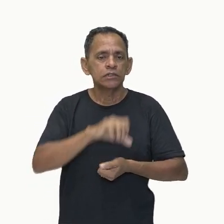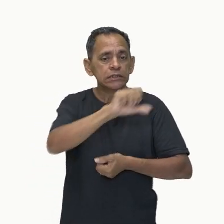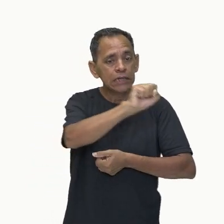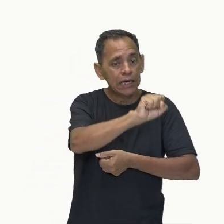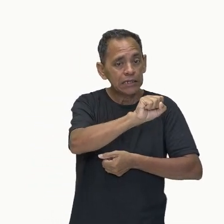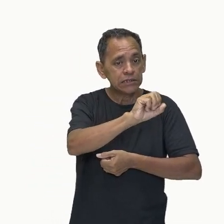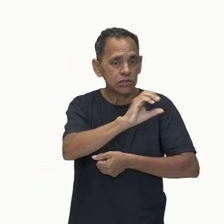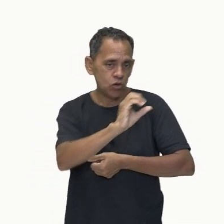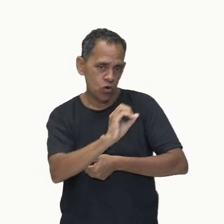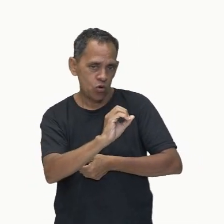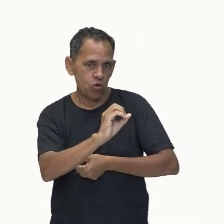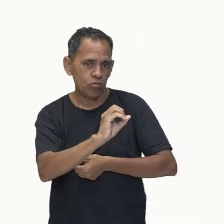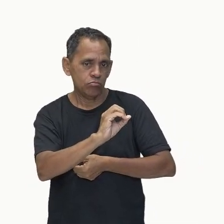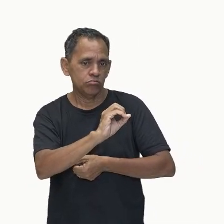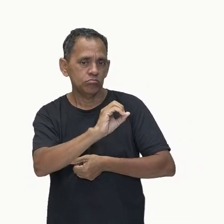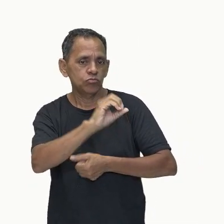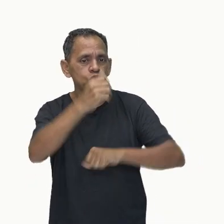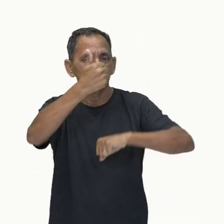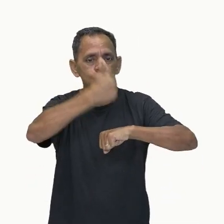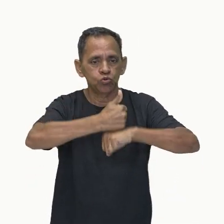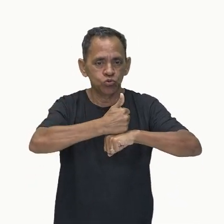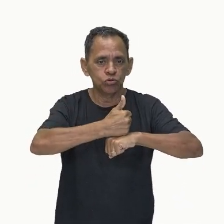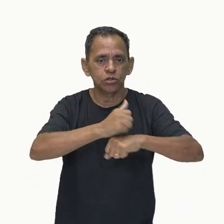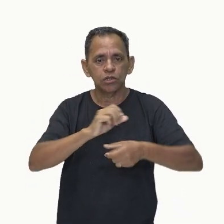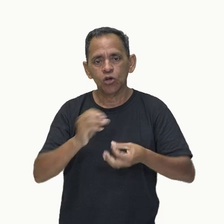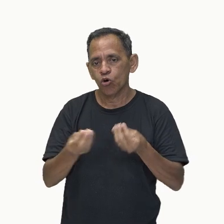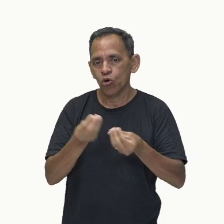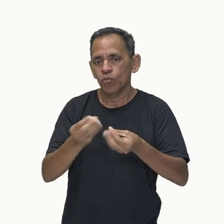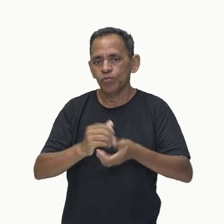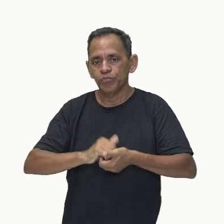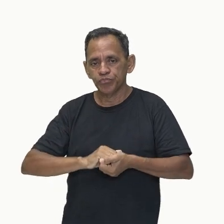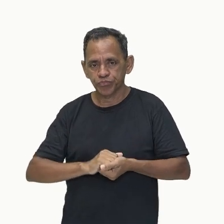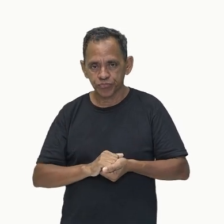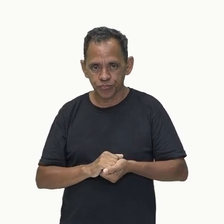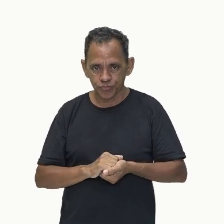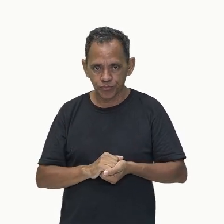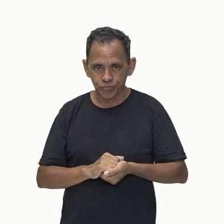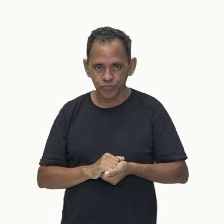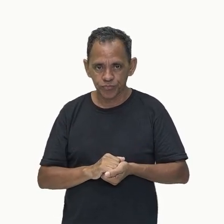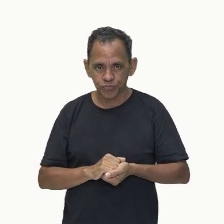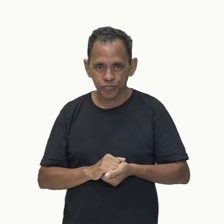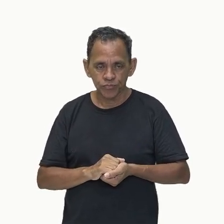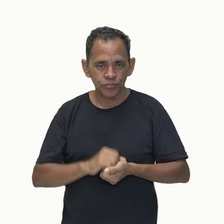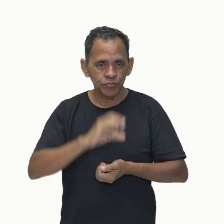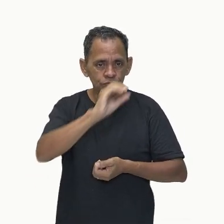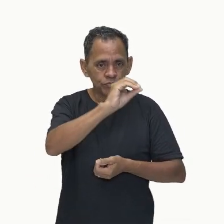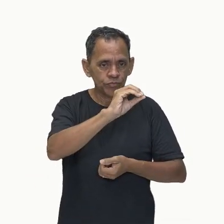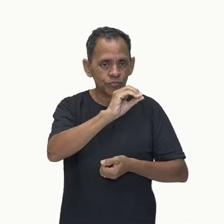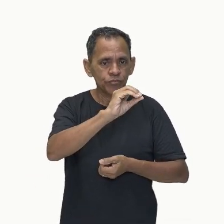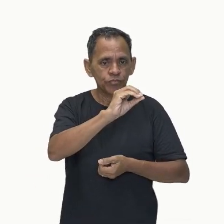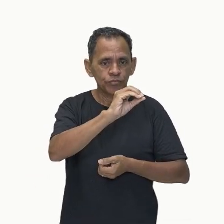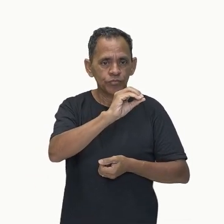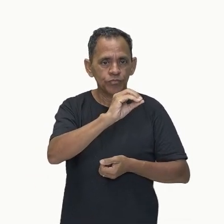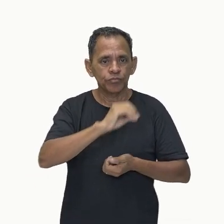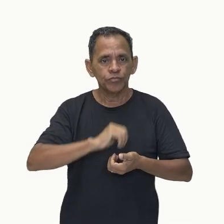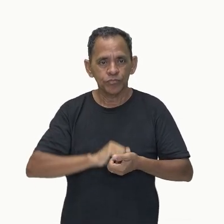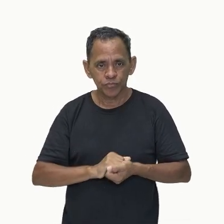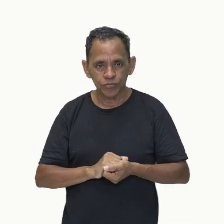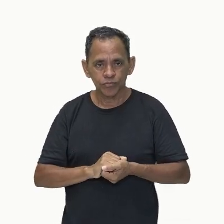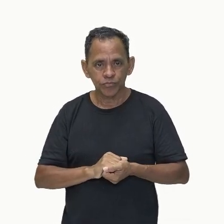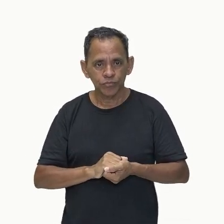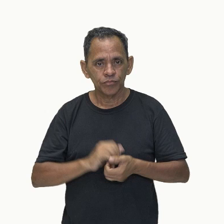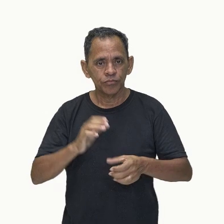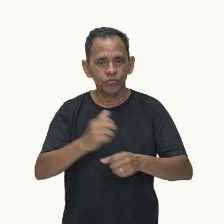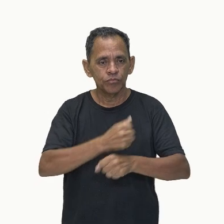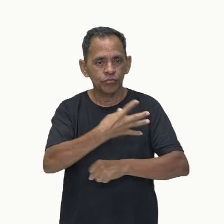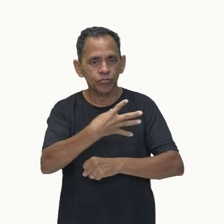final por zero e resolver essa equação. Ó, 0 igual a 40 menos 5t,